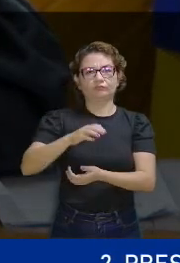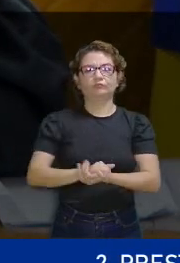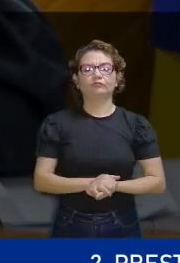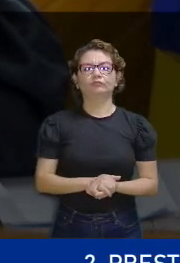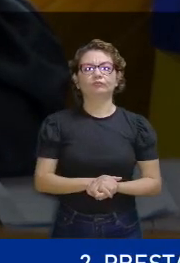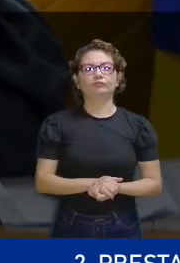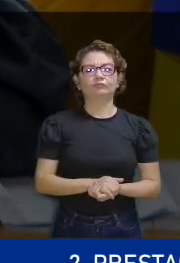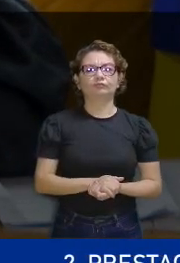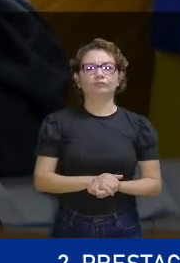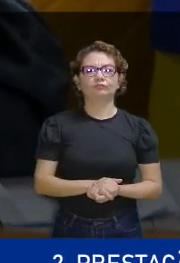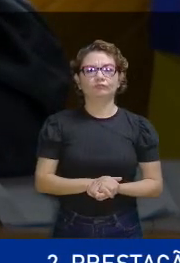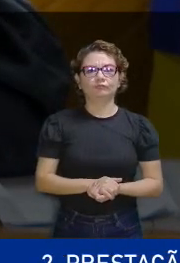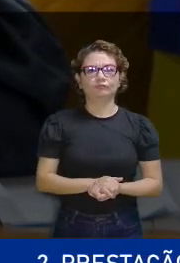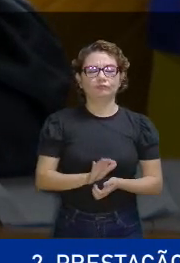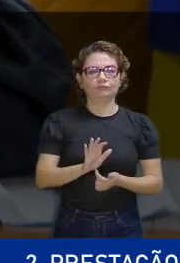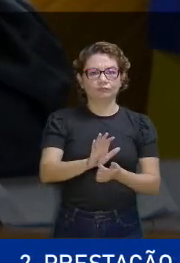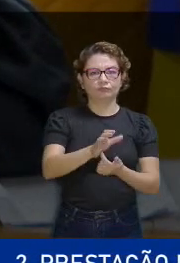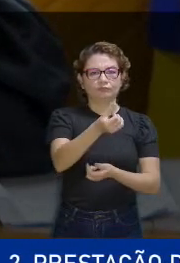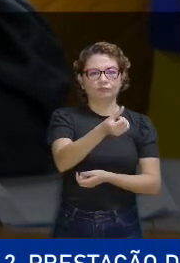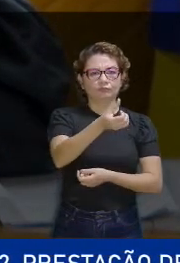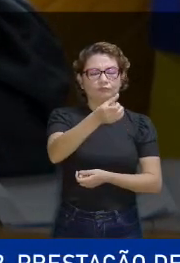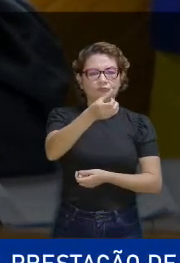44.583,99, representando